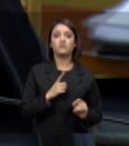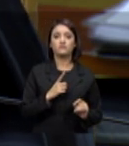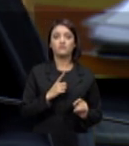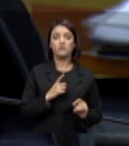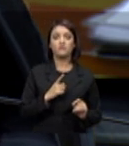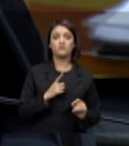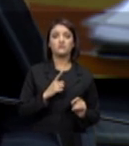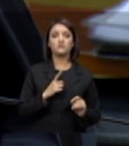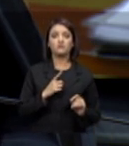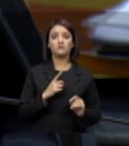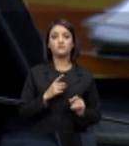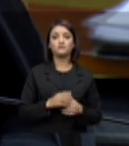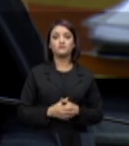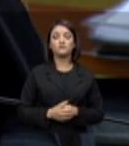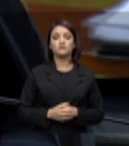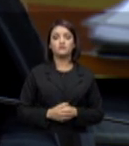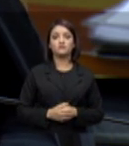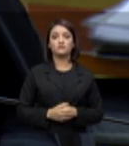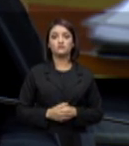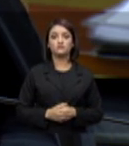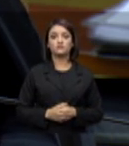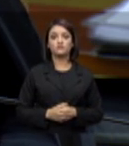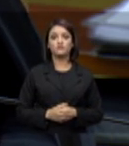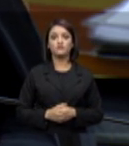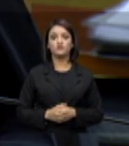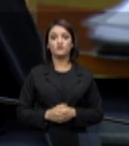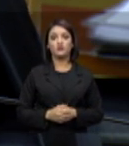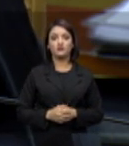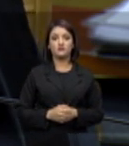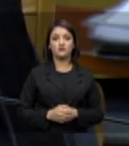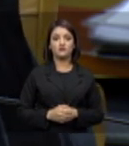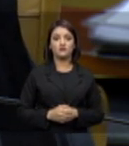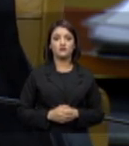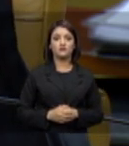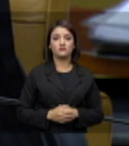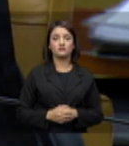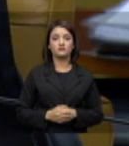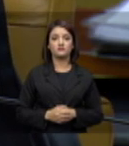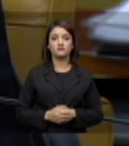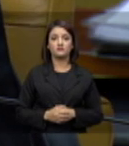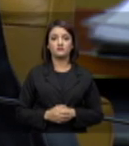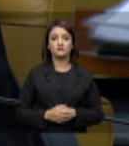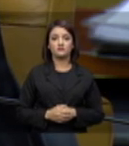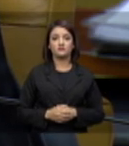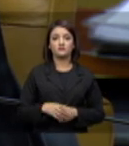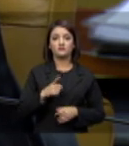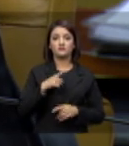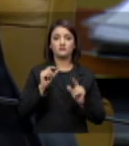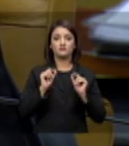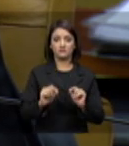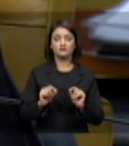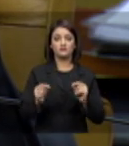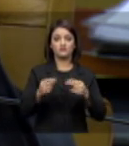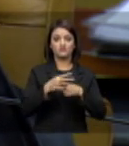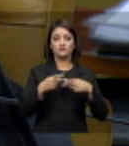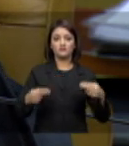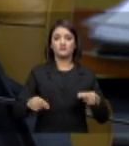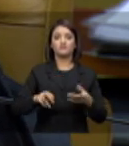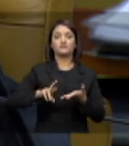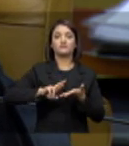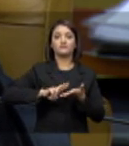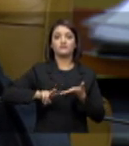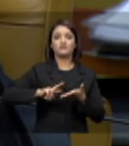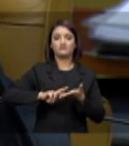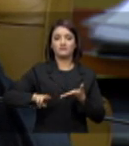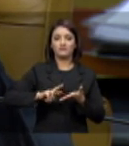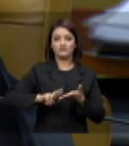de que aqui se tem um obter dicton uma expressão que não entrega a ratio decidente